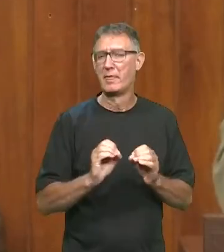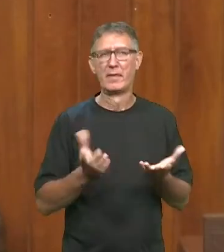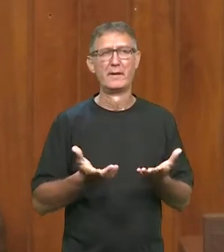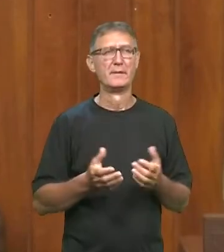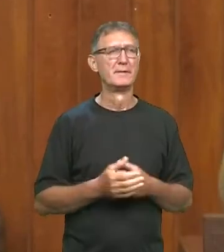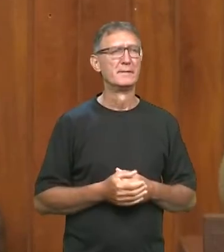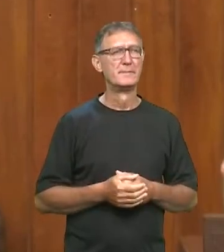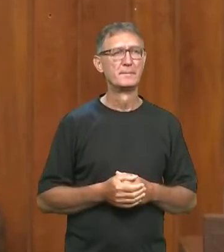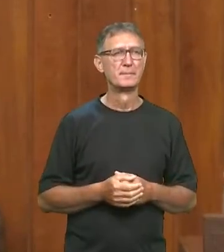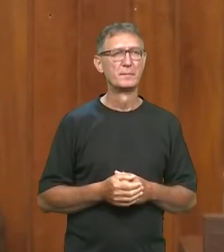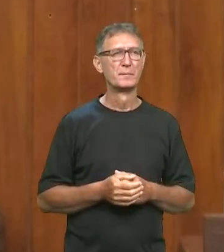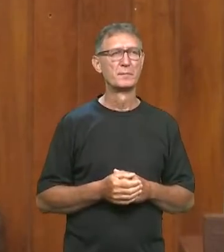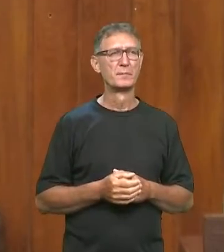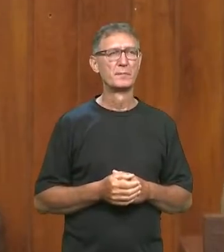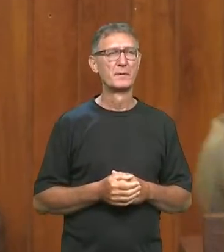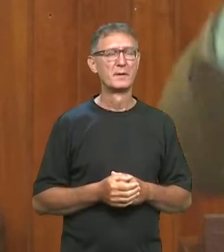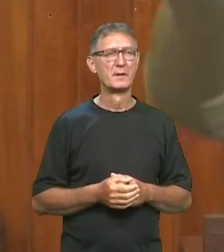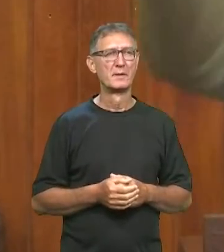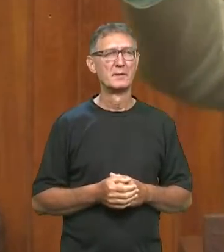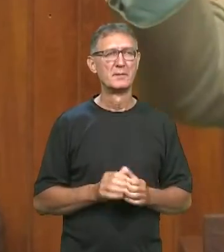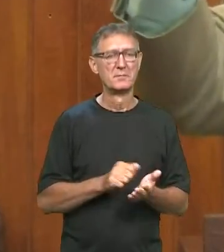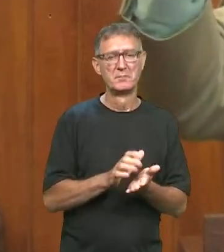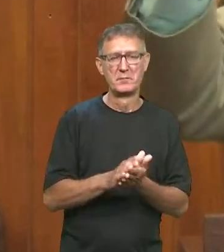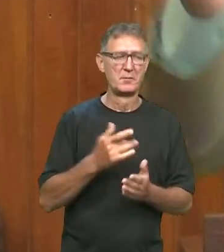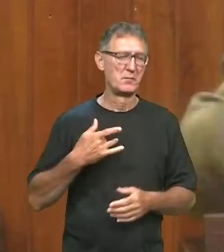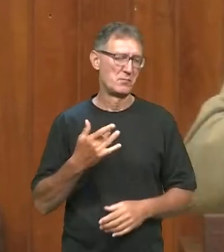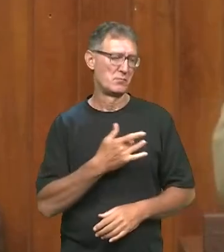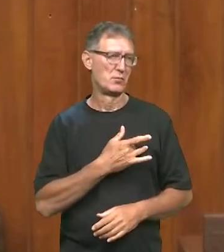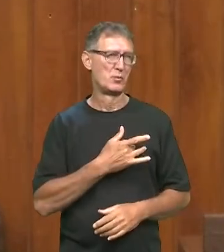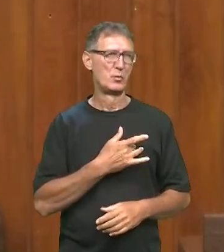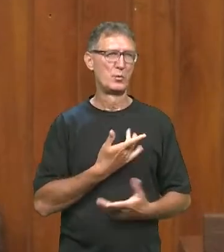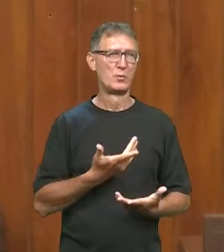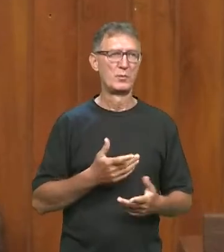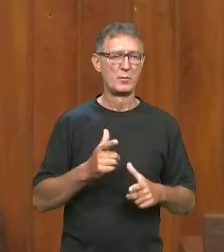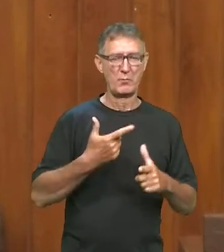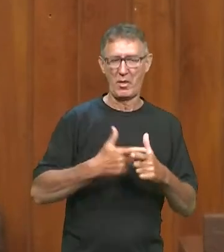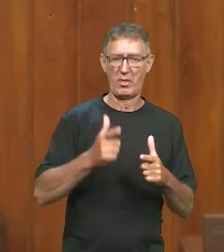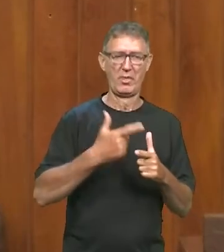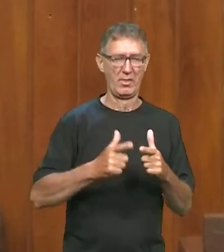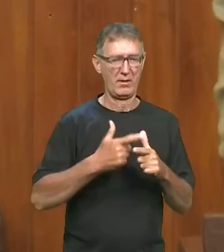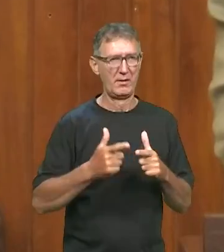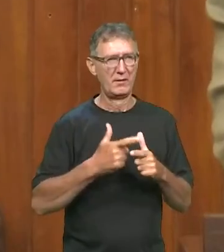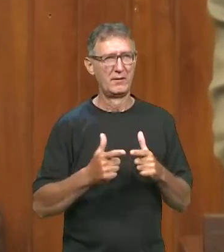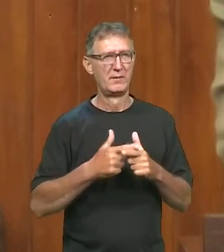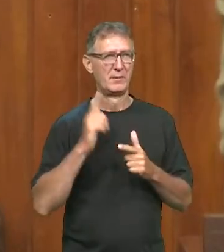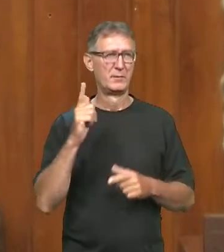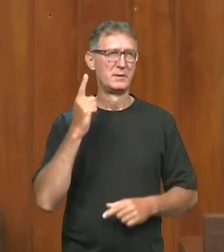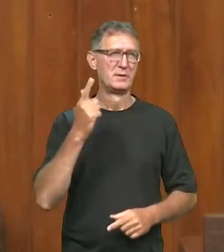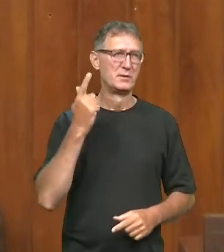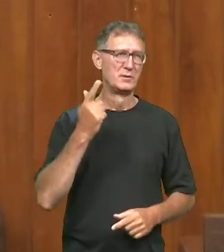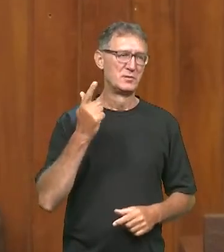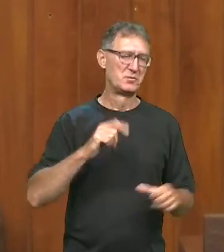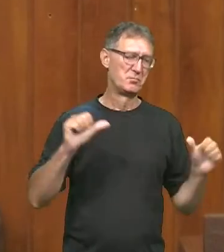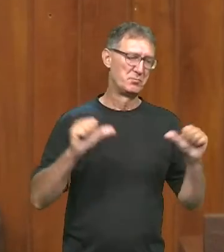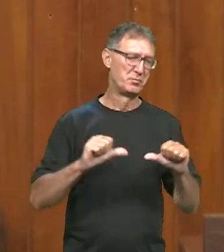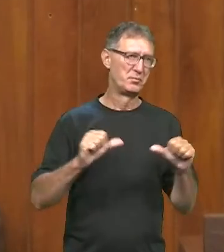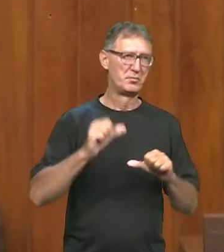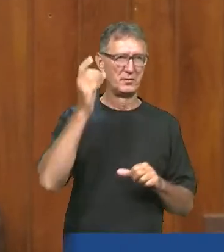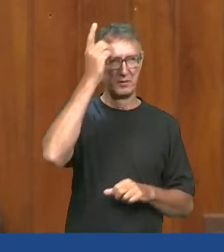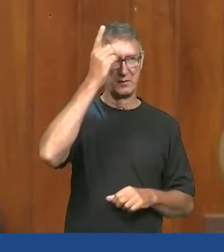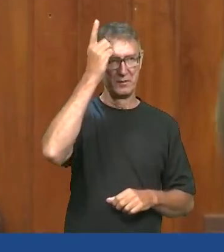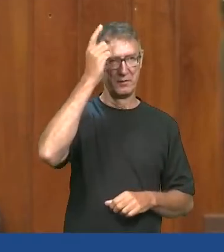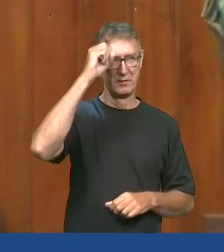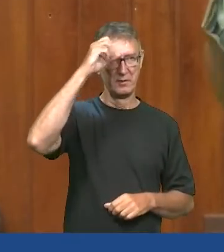Até porque não tem justificativa. Saúde é mais um problema da gestão desastrosa do